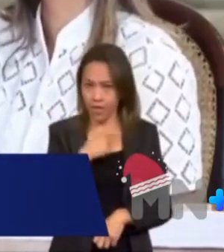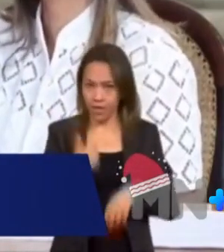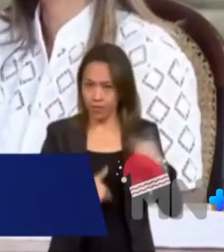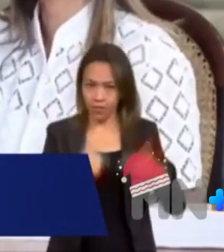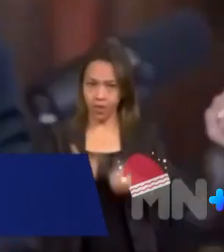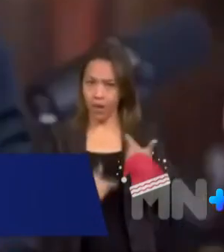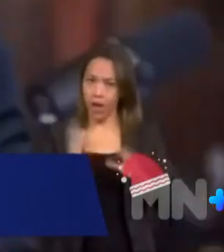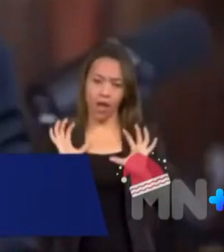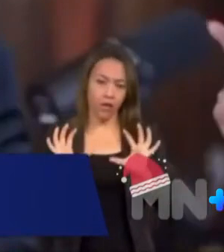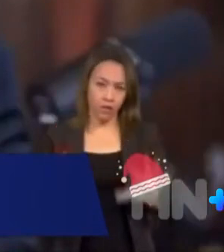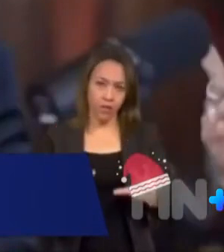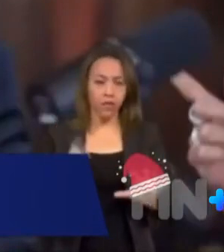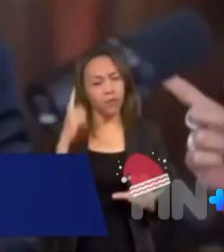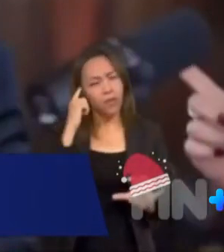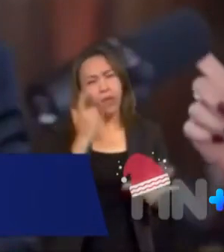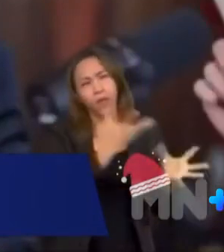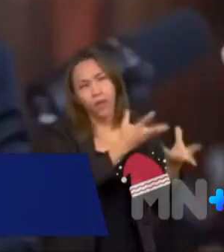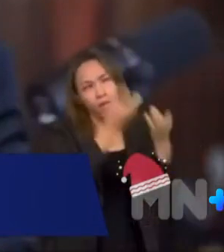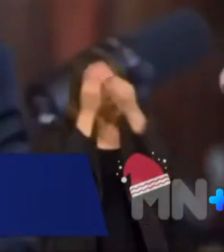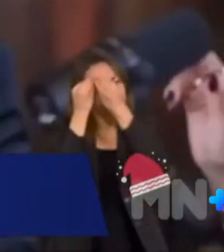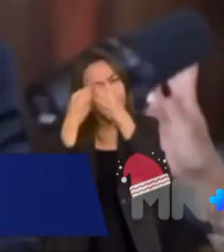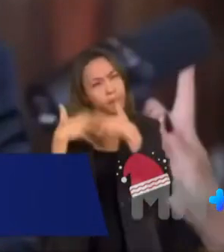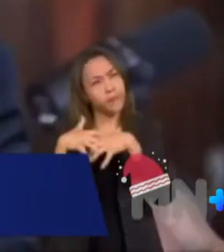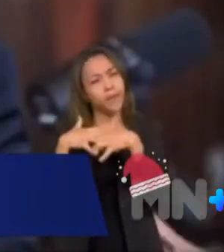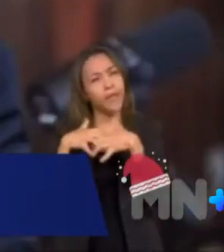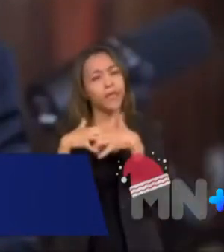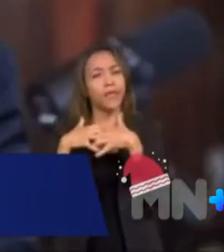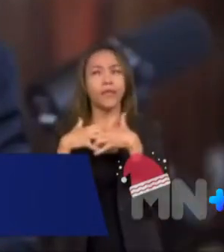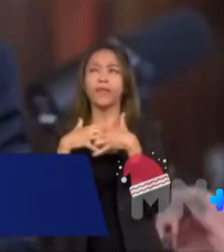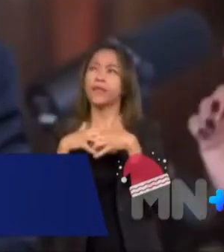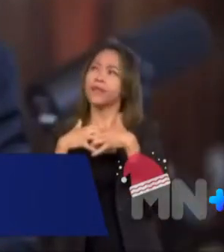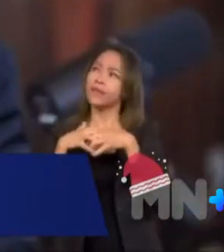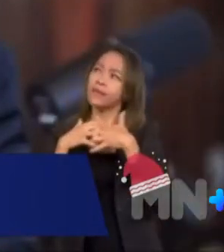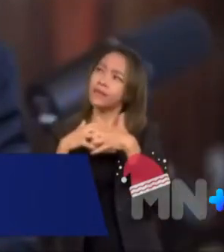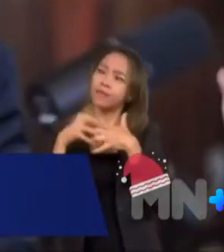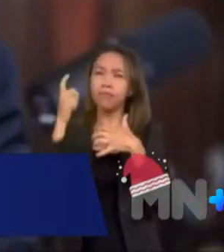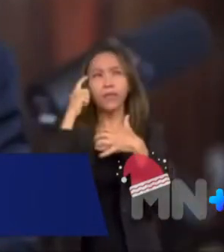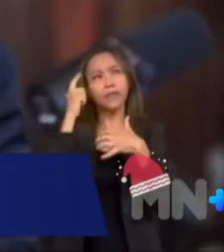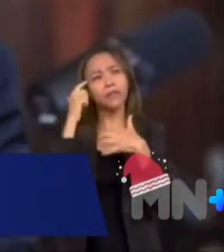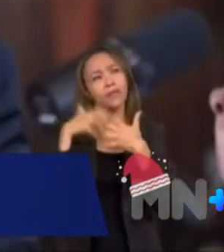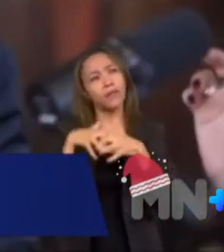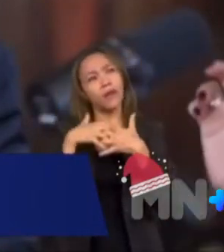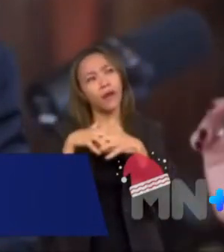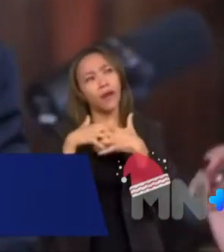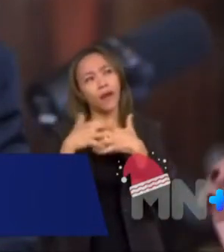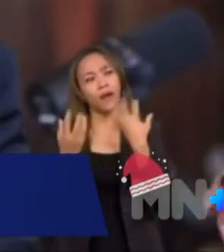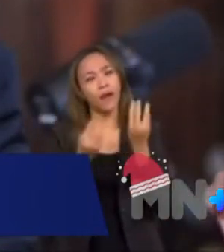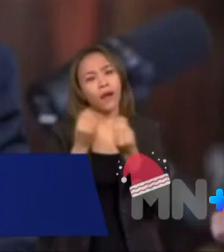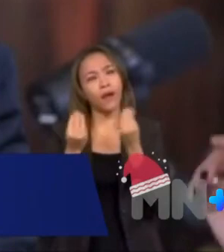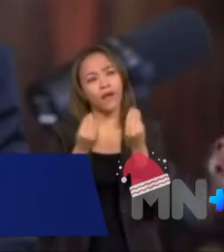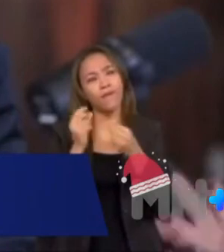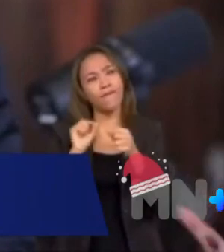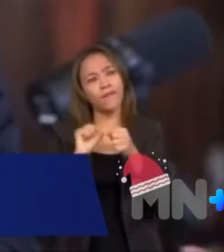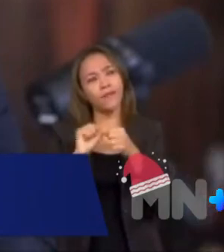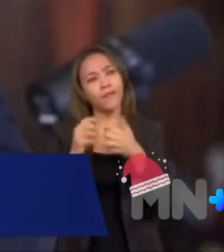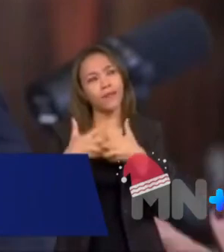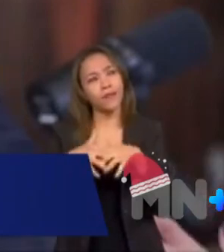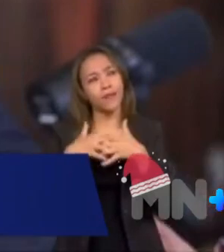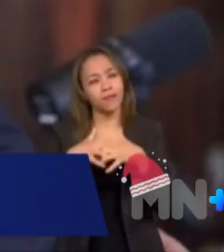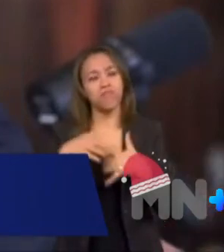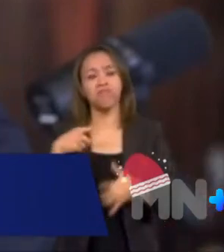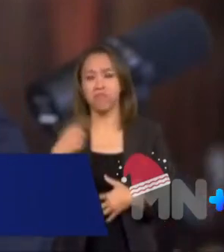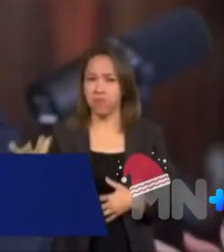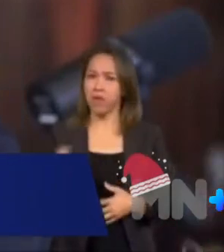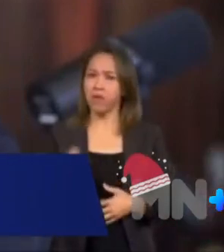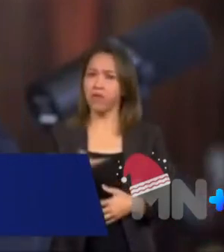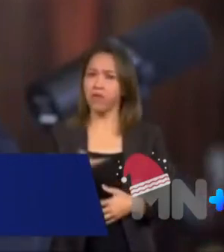processar, pensar muito bem, para saber muito bem o que vai fazer. Isso é, nossa, de uma grandeza maravilhosa para não trabalhar